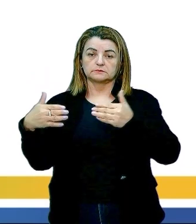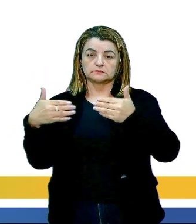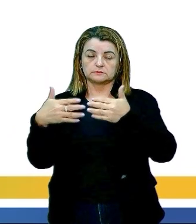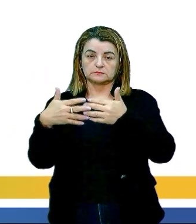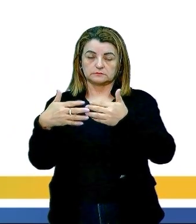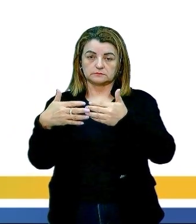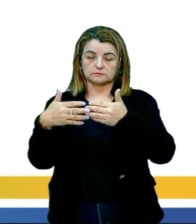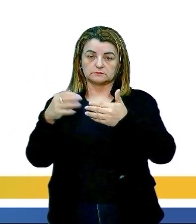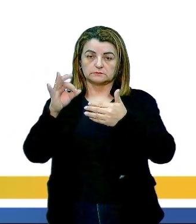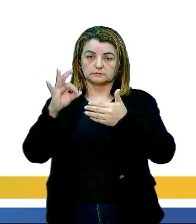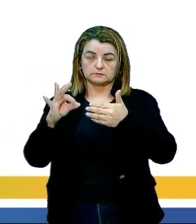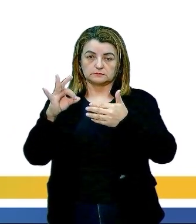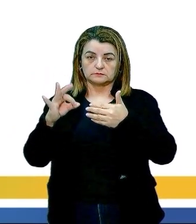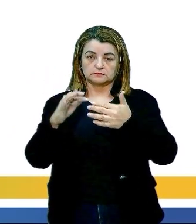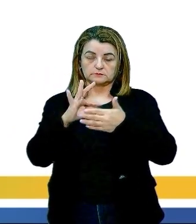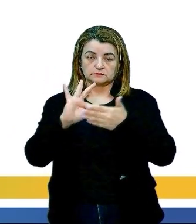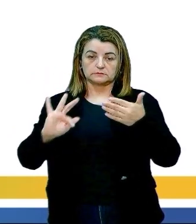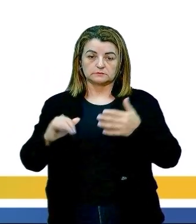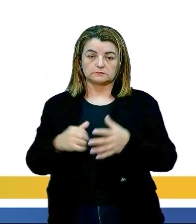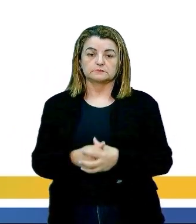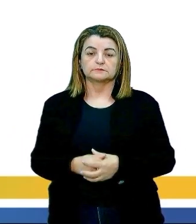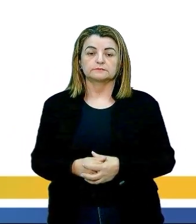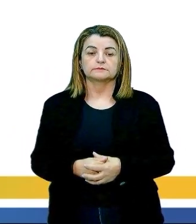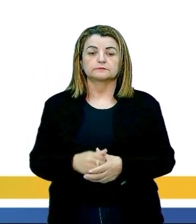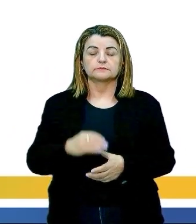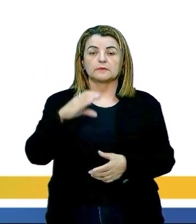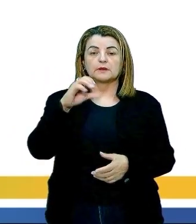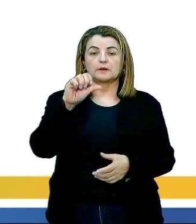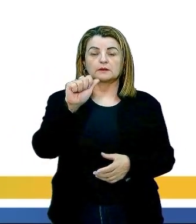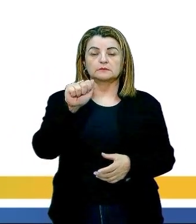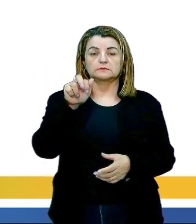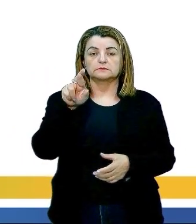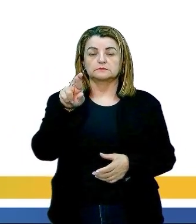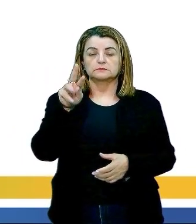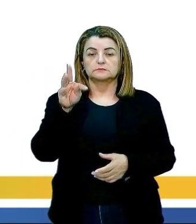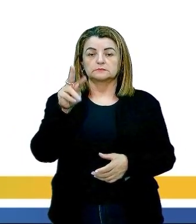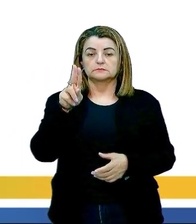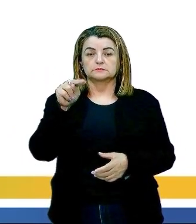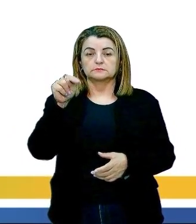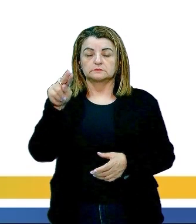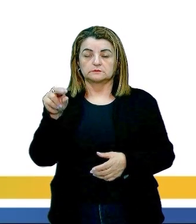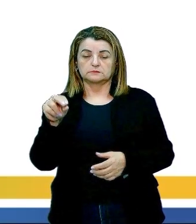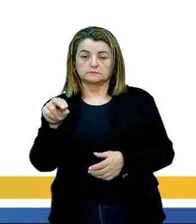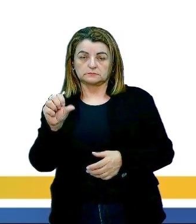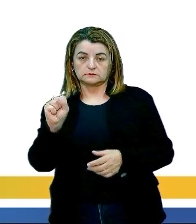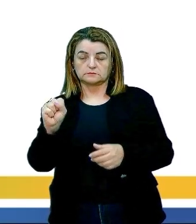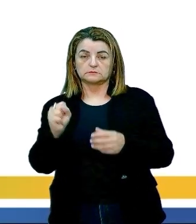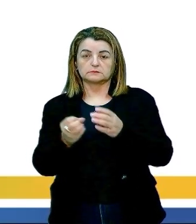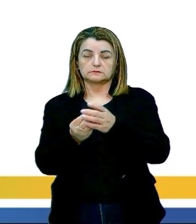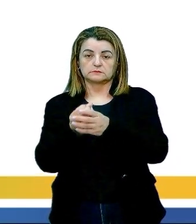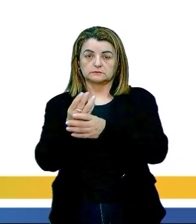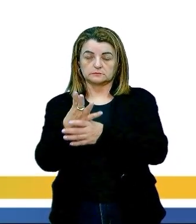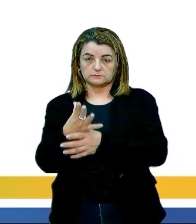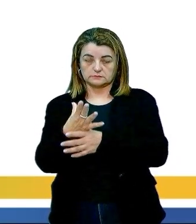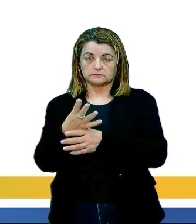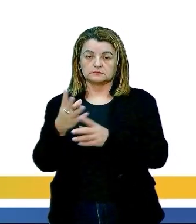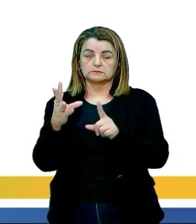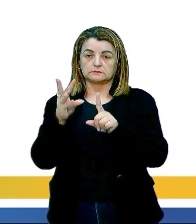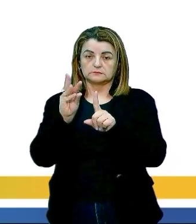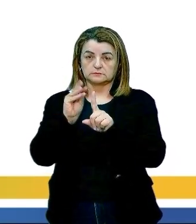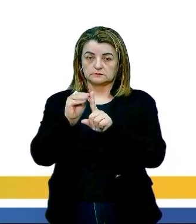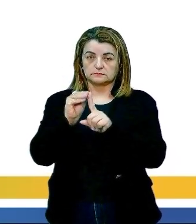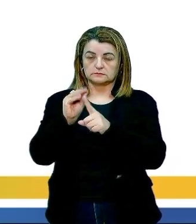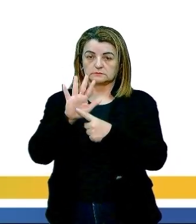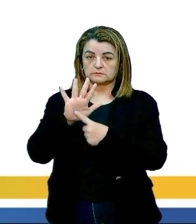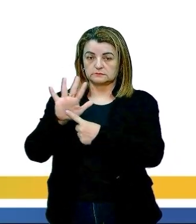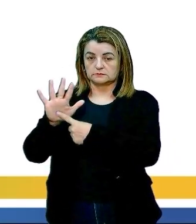encaixar corretamente no texto, ok? Cartoons são produzidos com o intuito de satirizar comportamentos